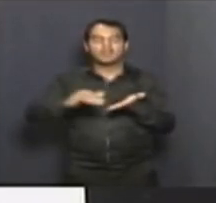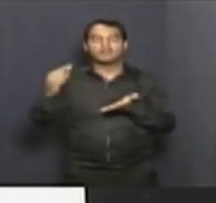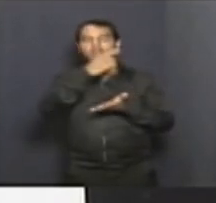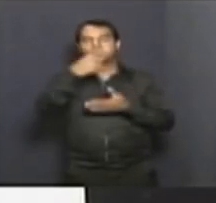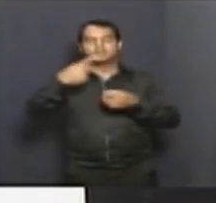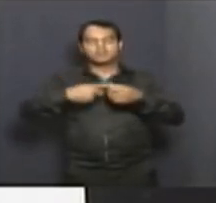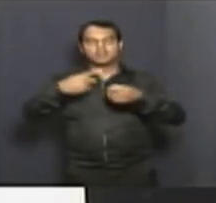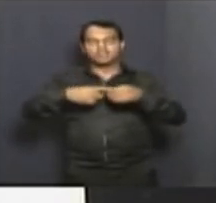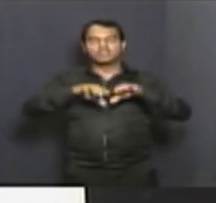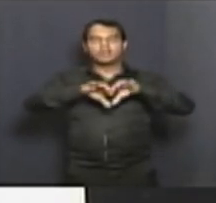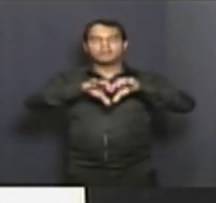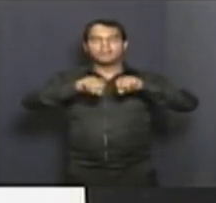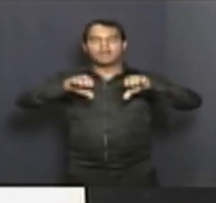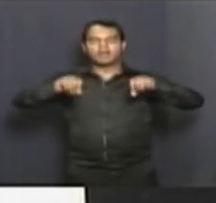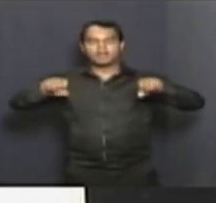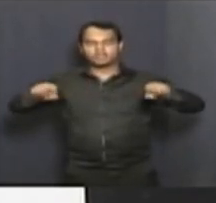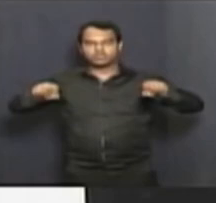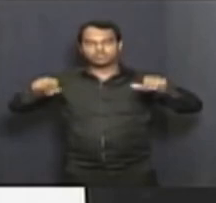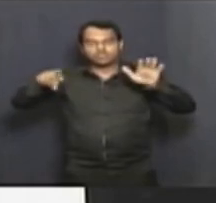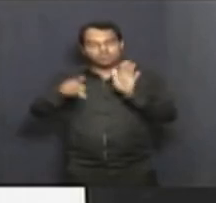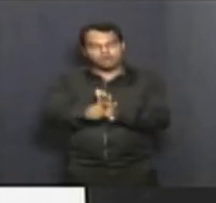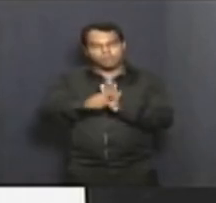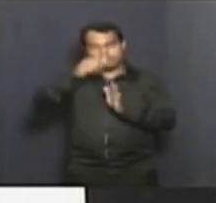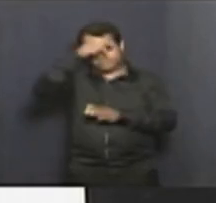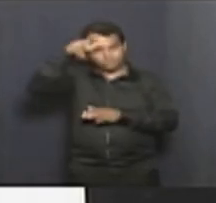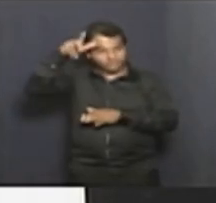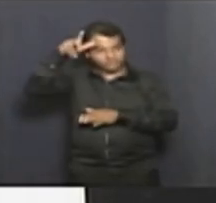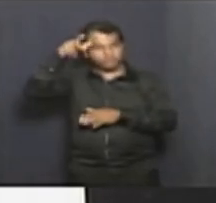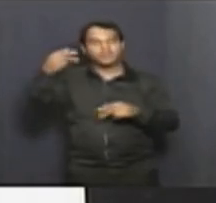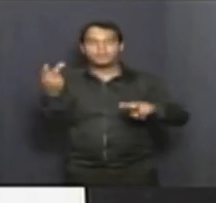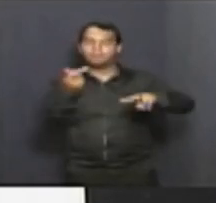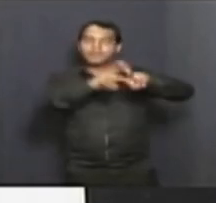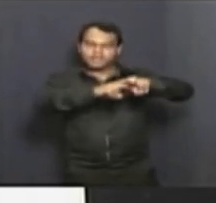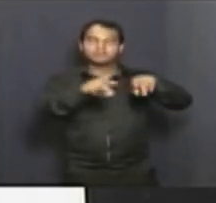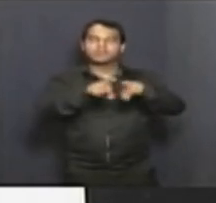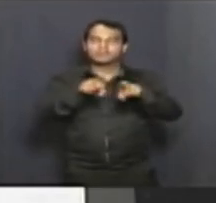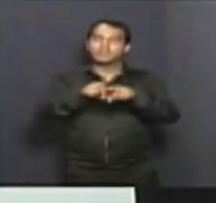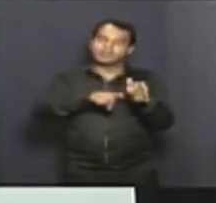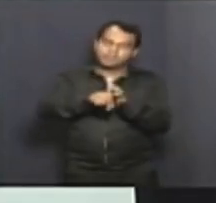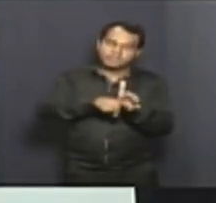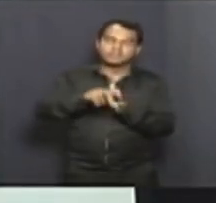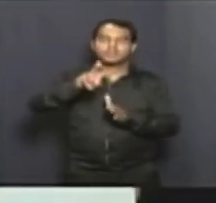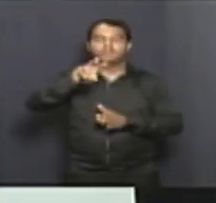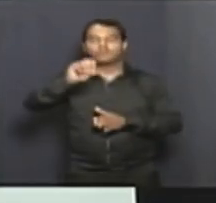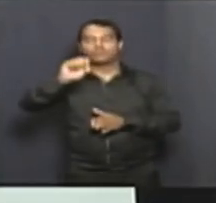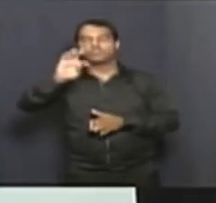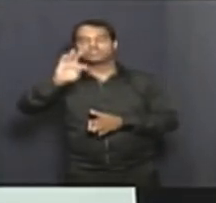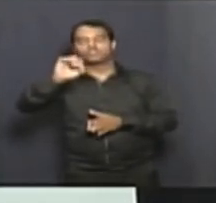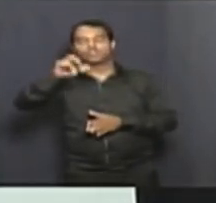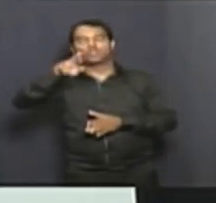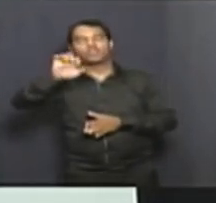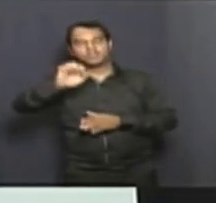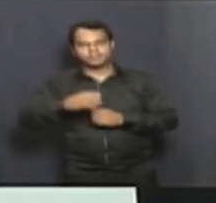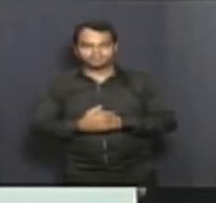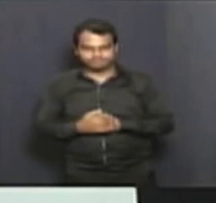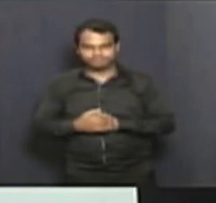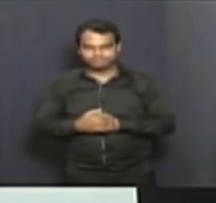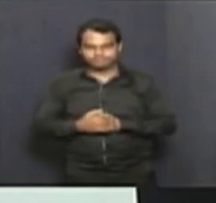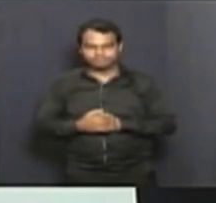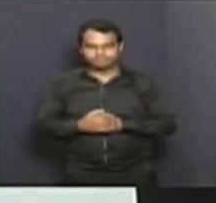de determinado prefeito e foi preso na operação os top 40